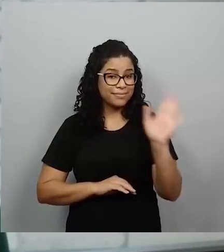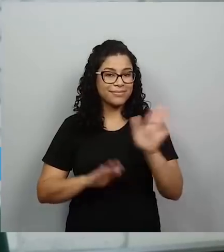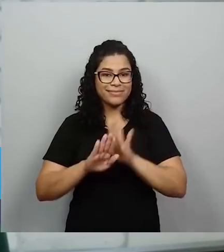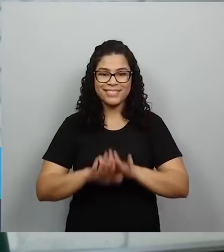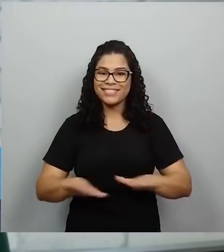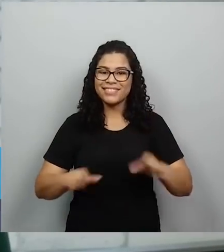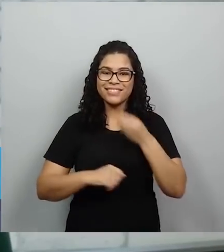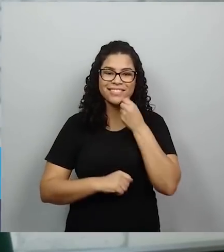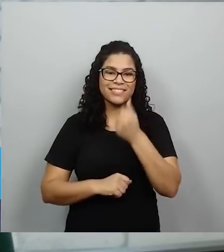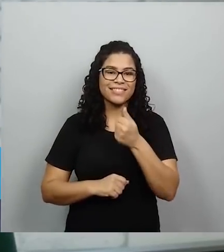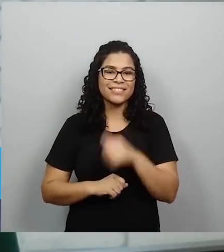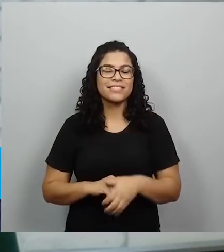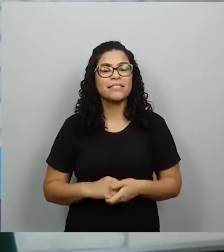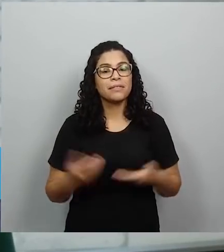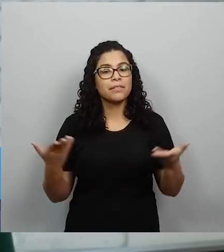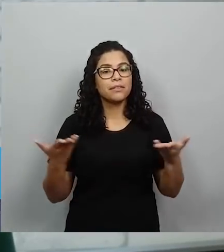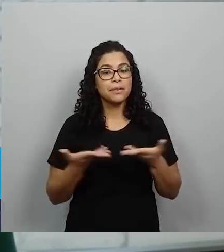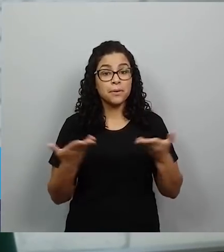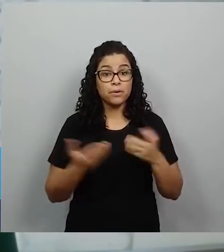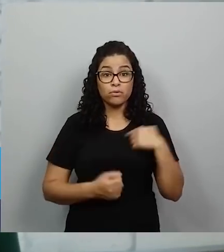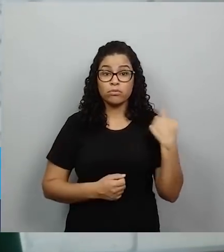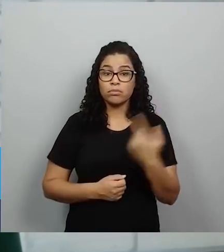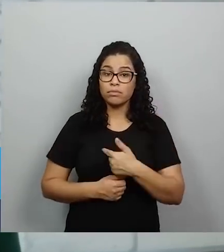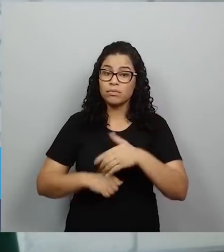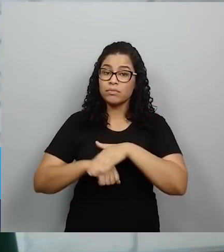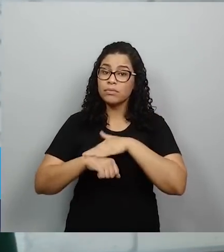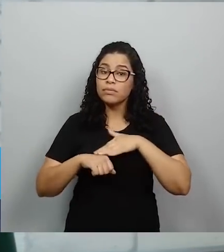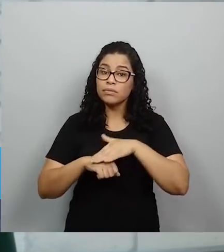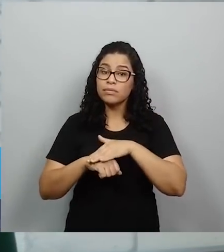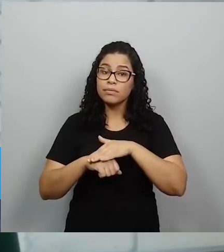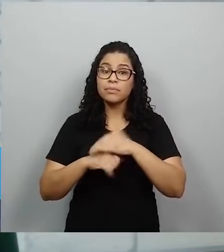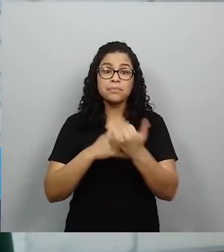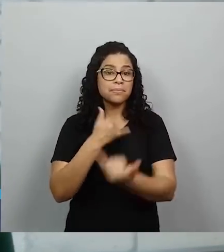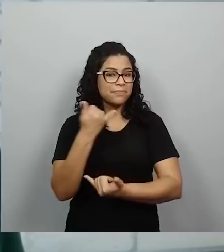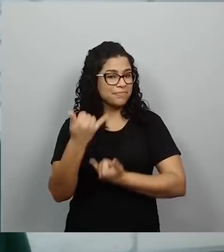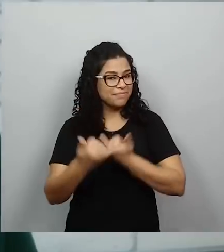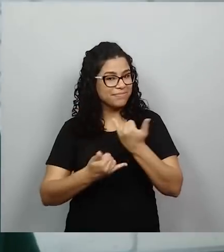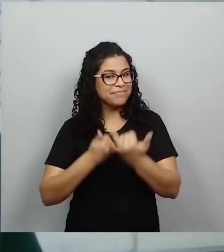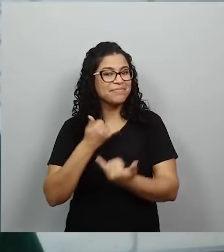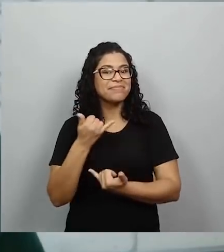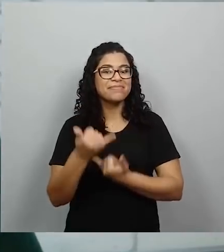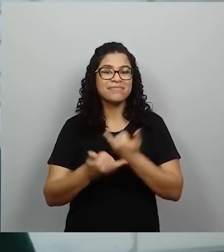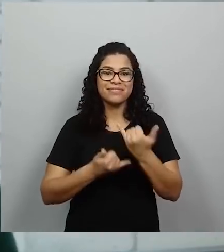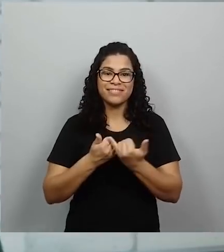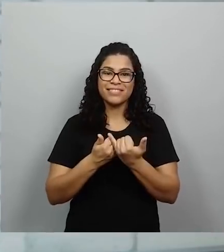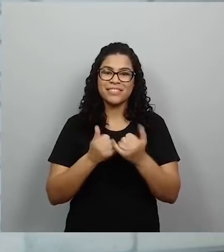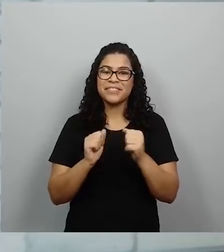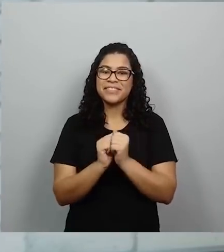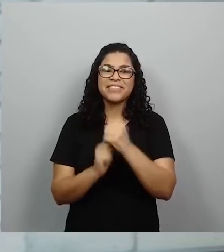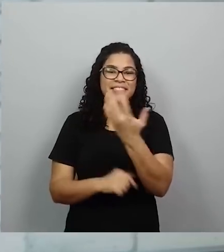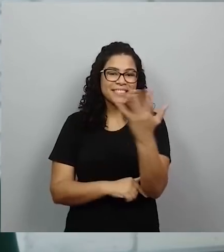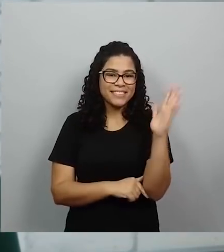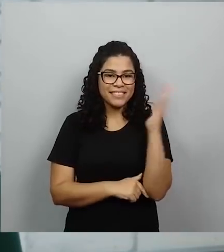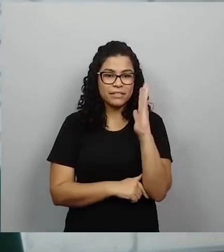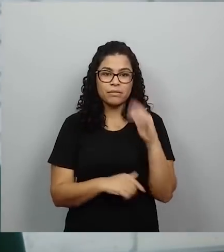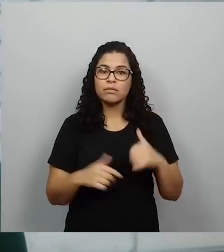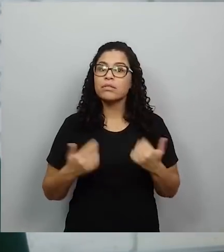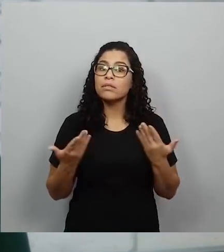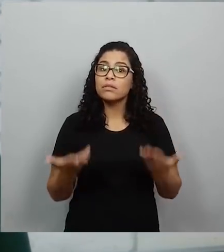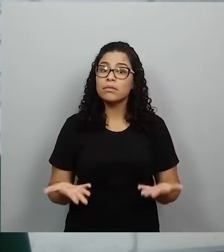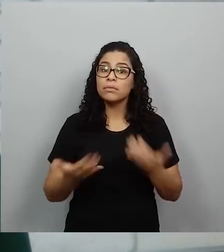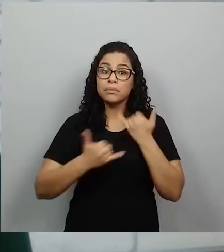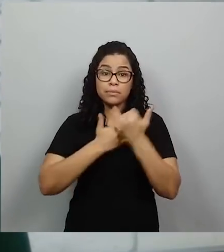Olá pessoal, tudo bem? Passei aqui para conversarmos sobre as nossas brincadeiras com a natureza. E